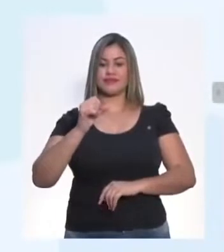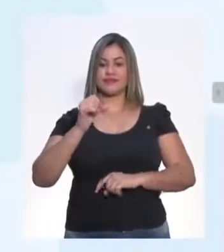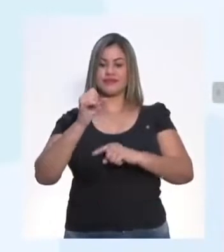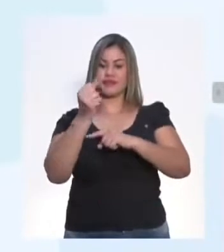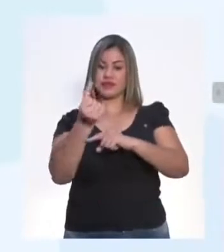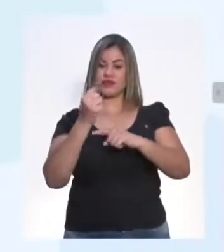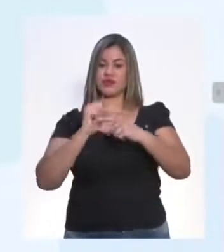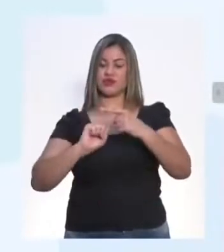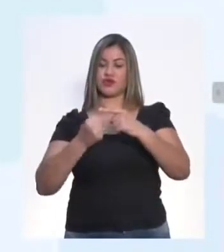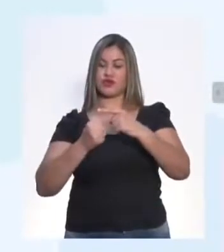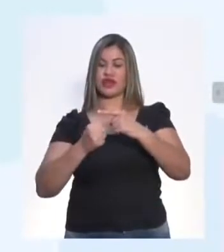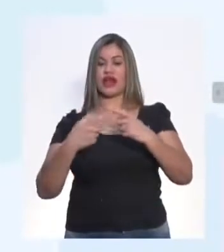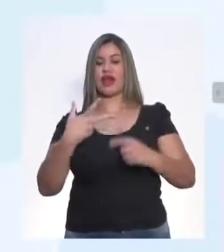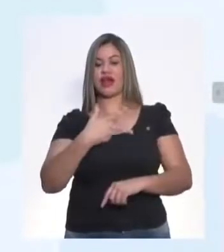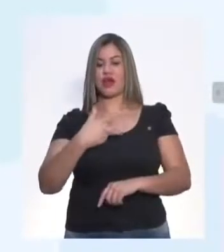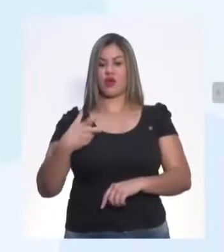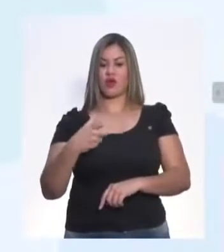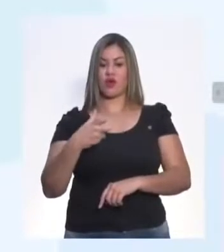é igual a